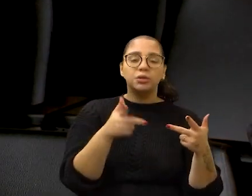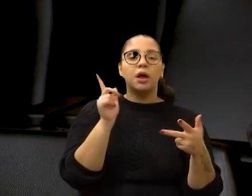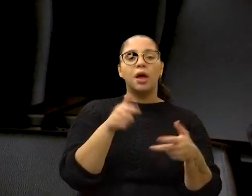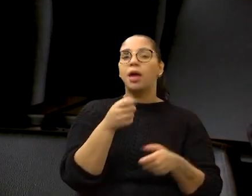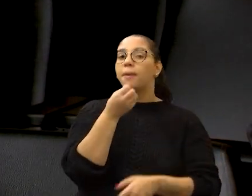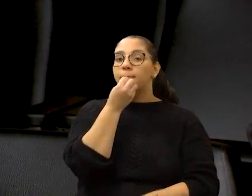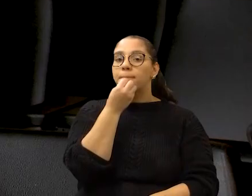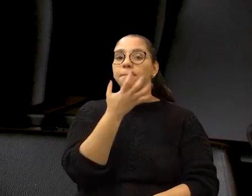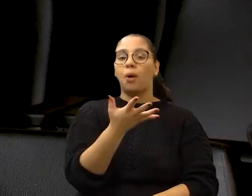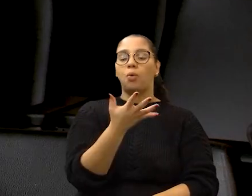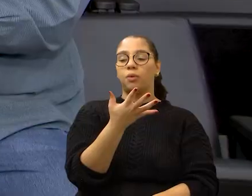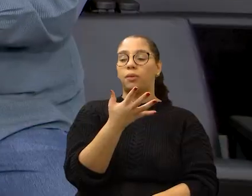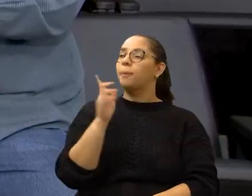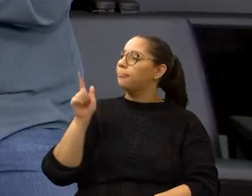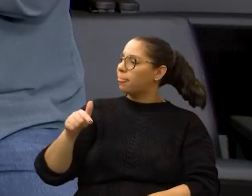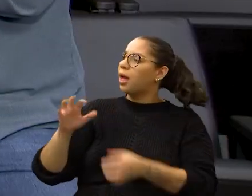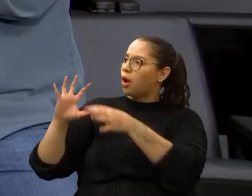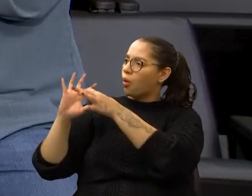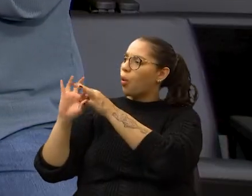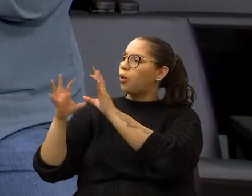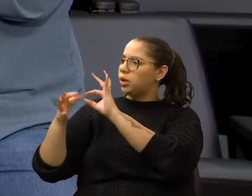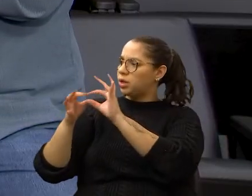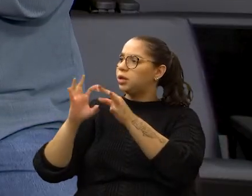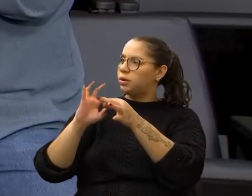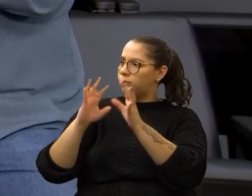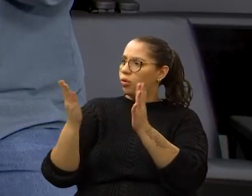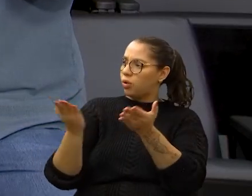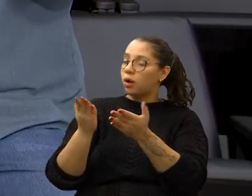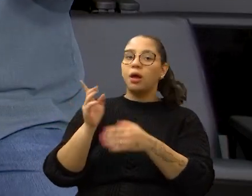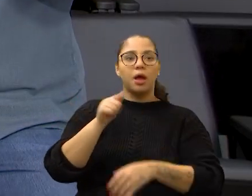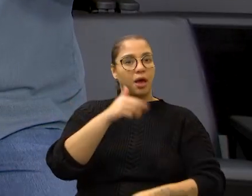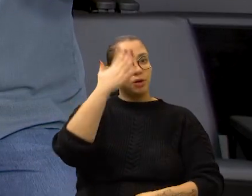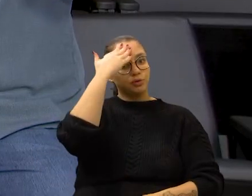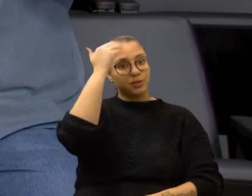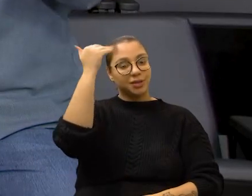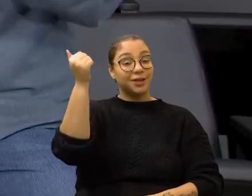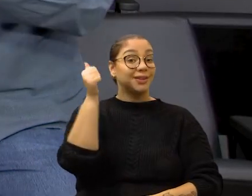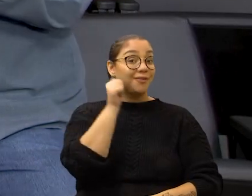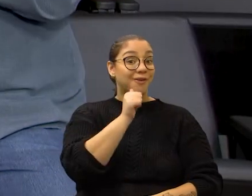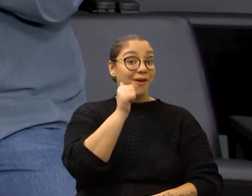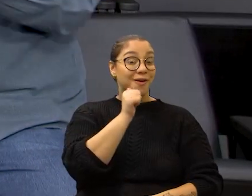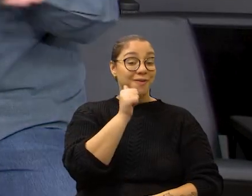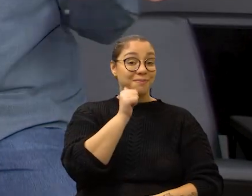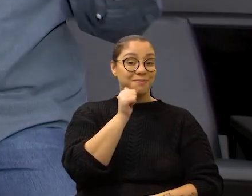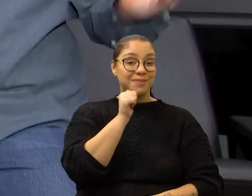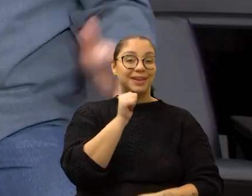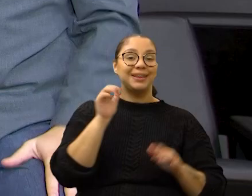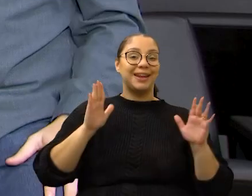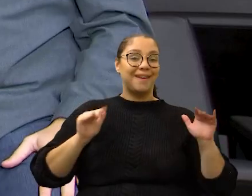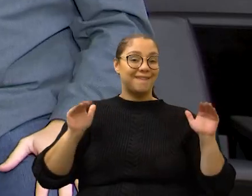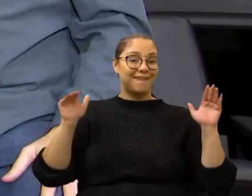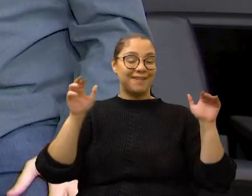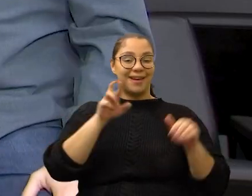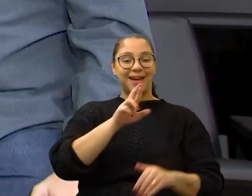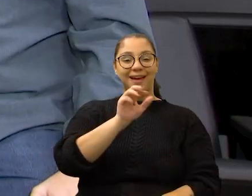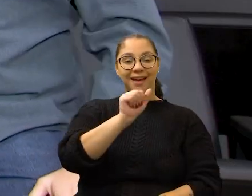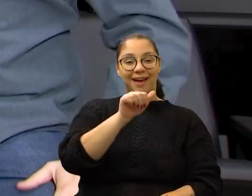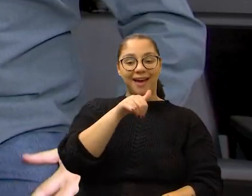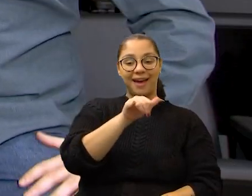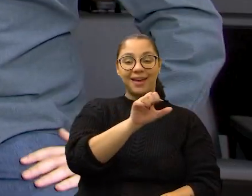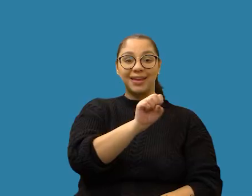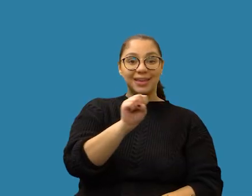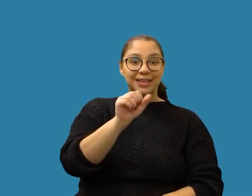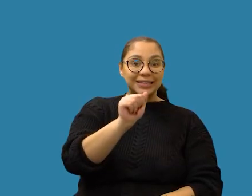ele é sempre muito benéfico, né? Se tornou olímpico recentemente. Sim, nós tivemos a menina, nossa, lá que então, ganhou, a